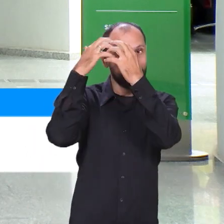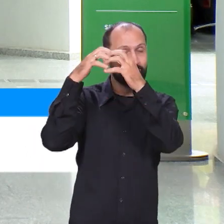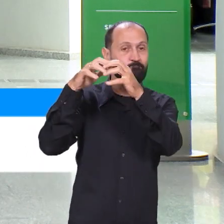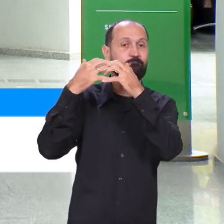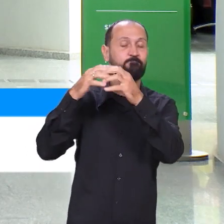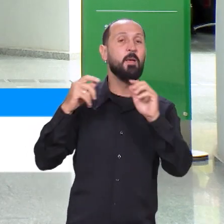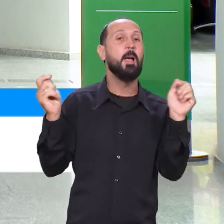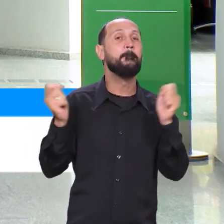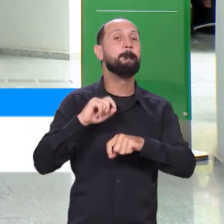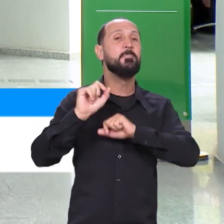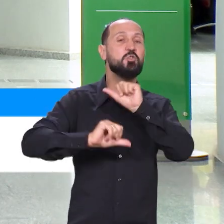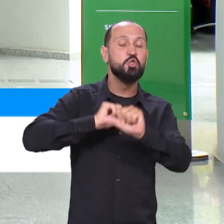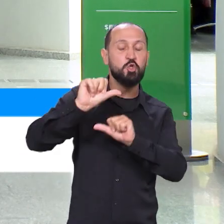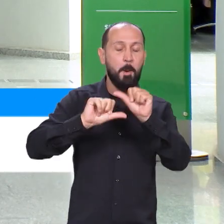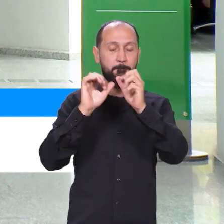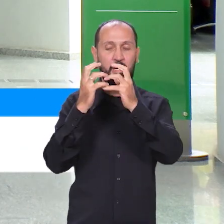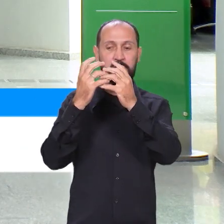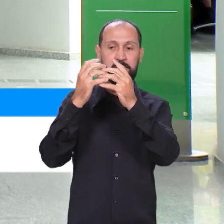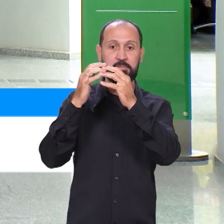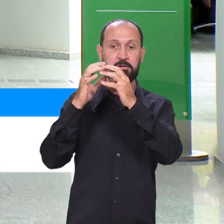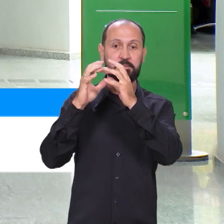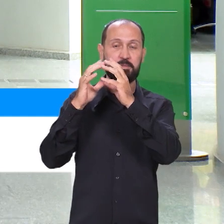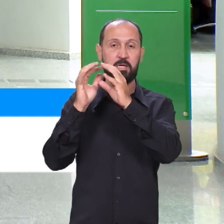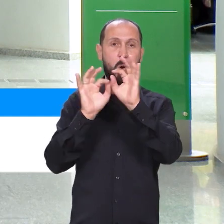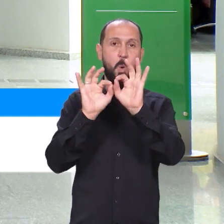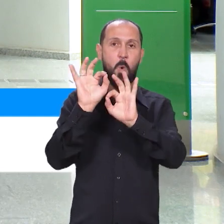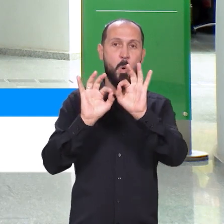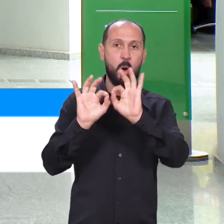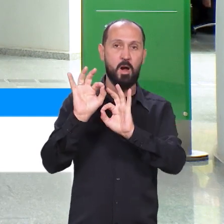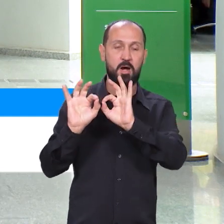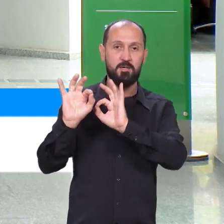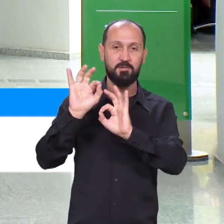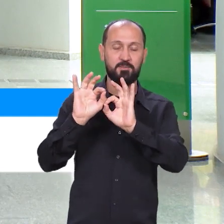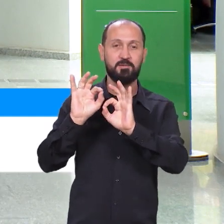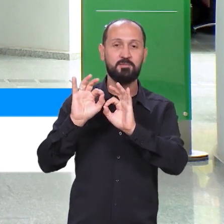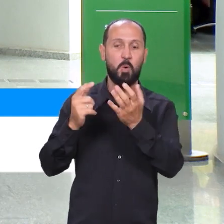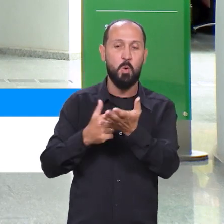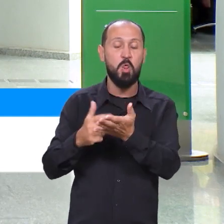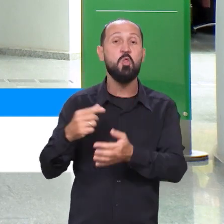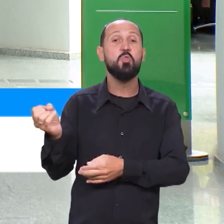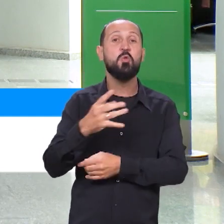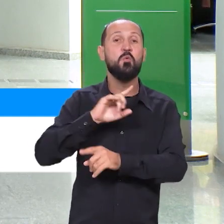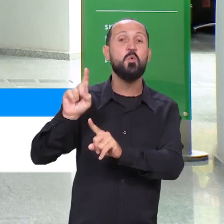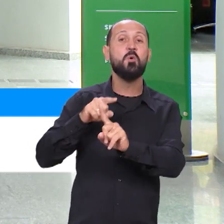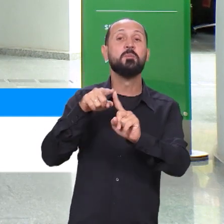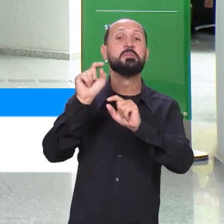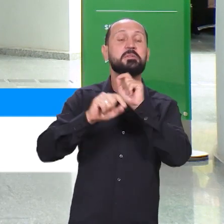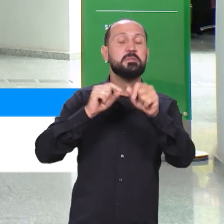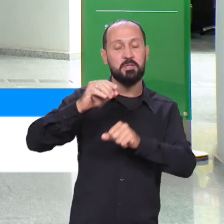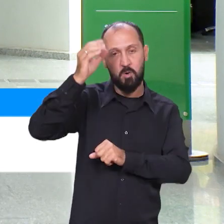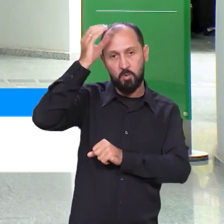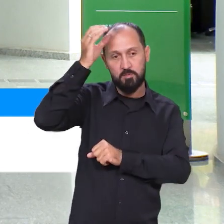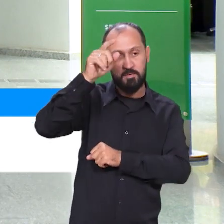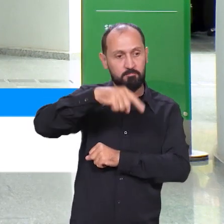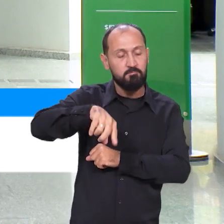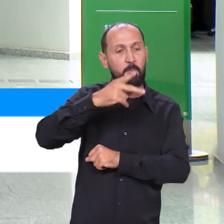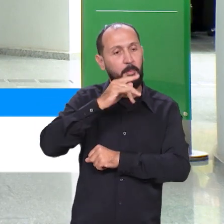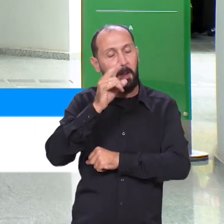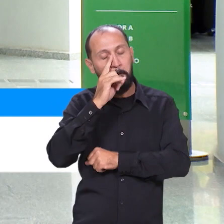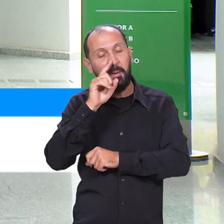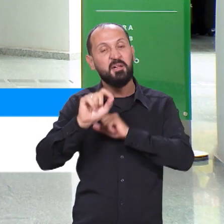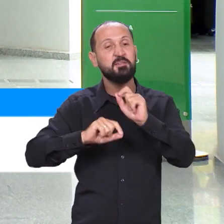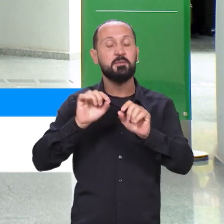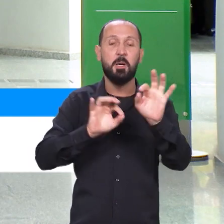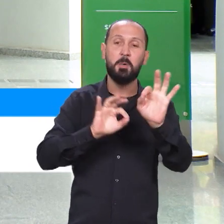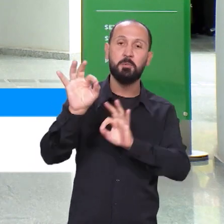da vida que o cérebro tem a capacidade de ser moldado e construído. Então, o novo livro vem com o objetivo de